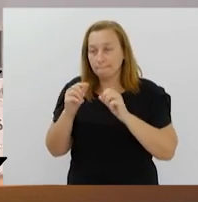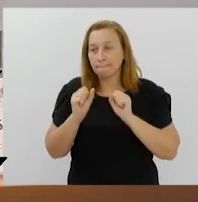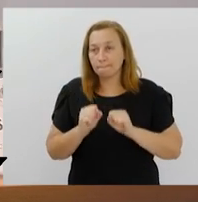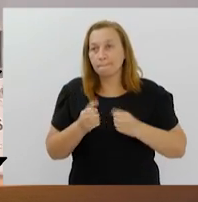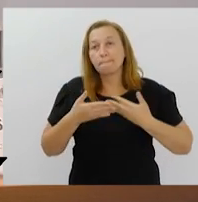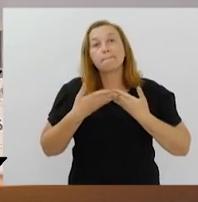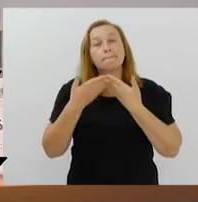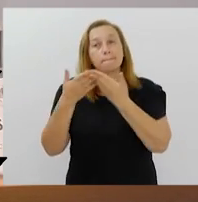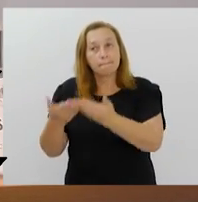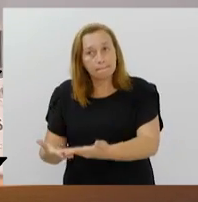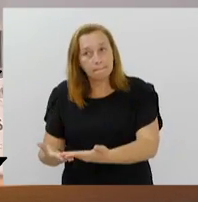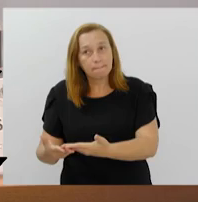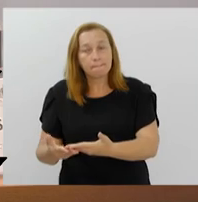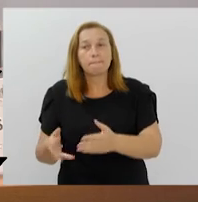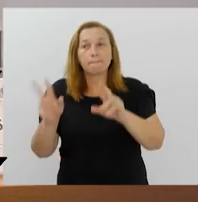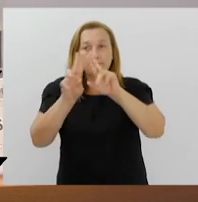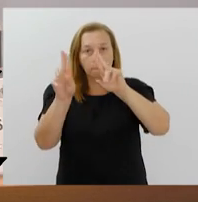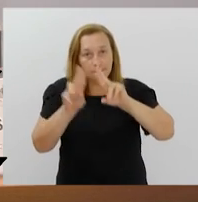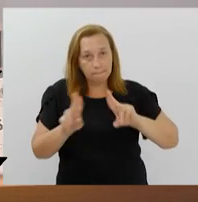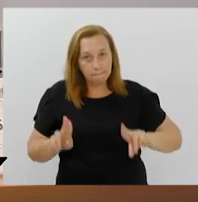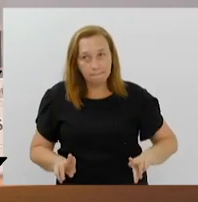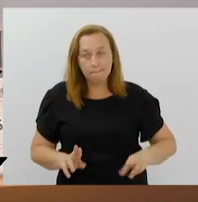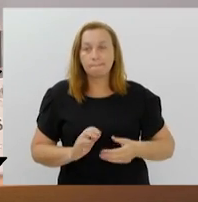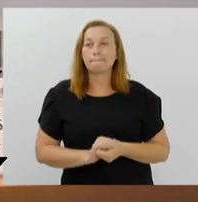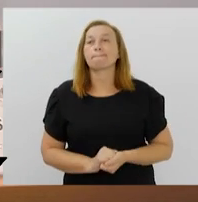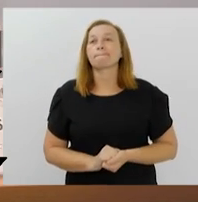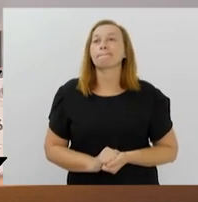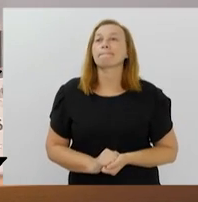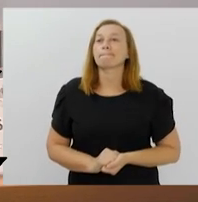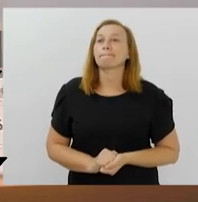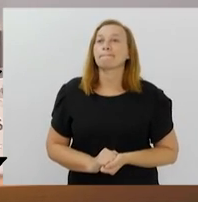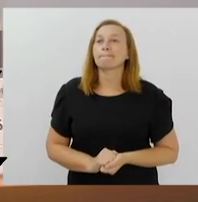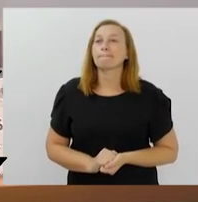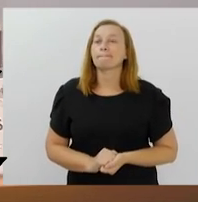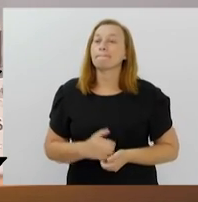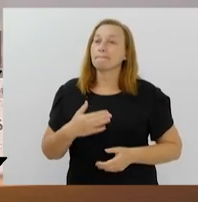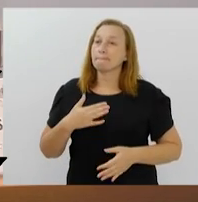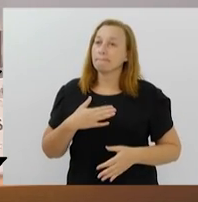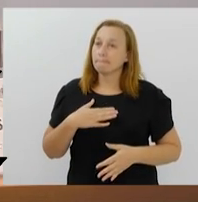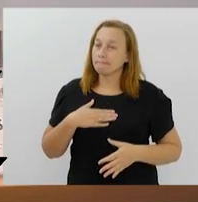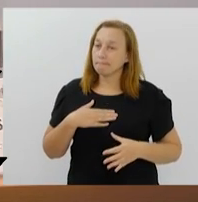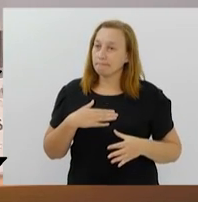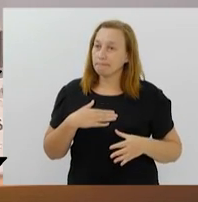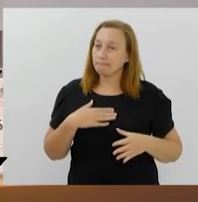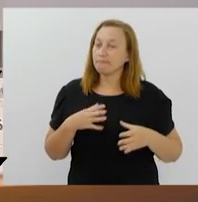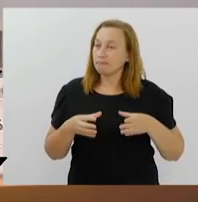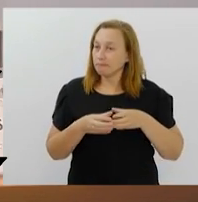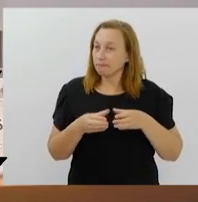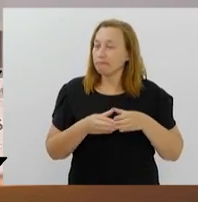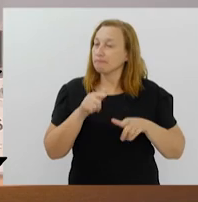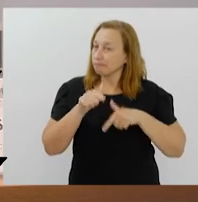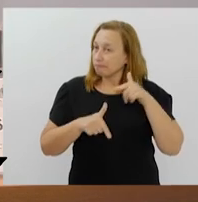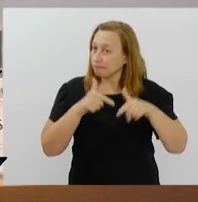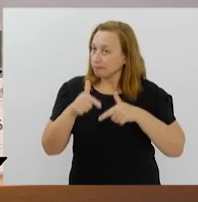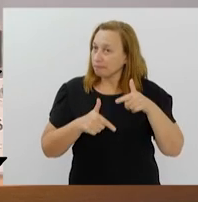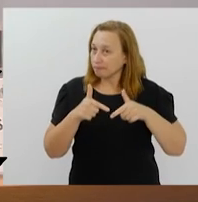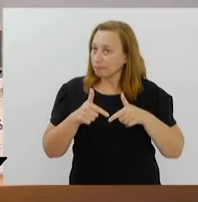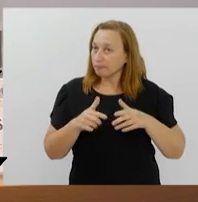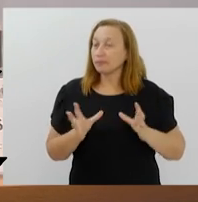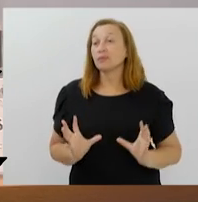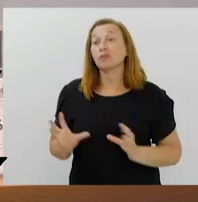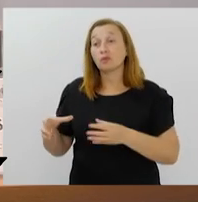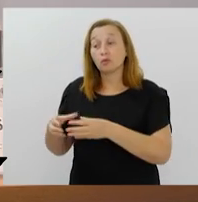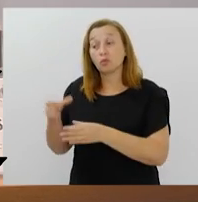encaminhas Unimed ferge isso cai no meu departamento isso cai diretamente no departamento jurídico da